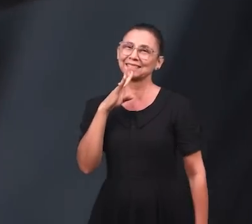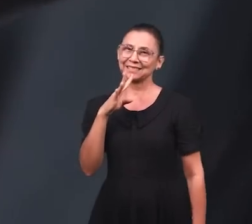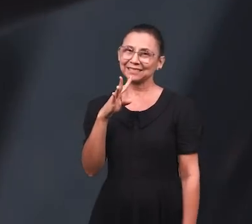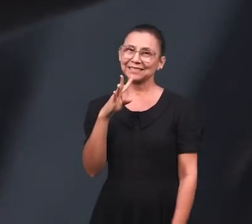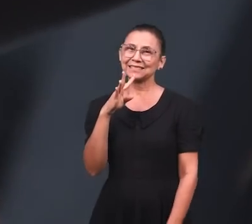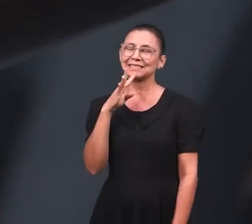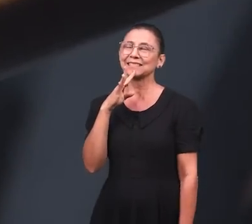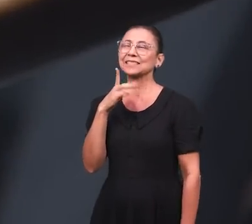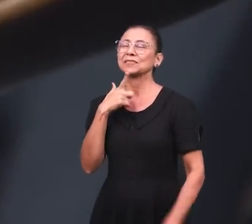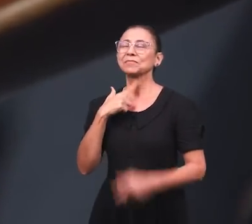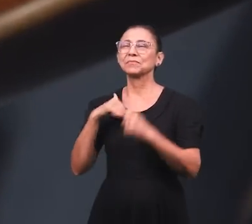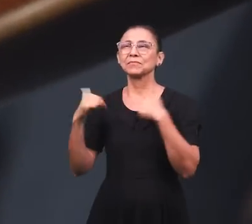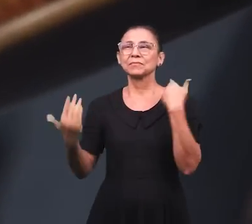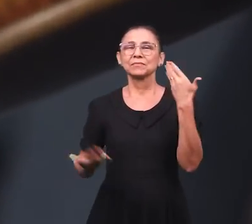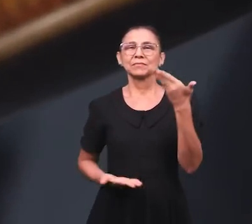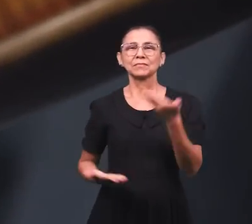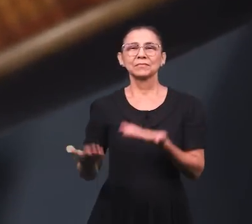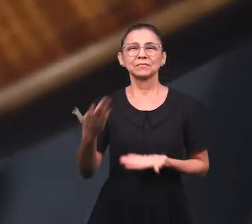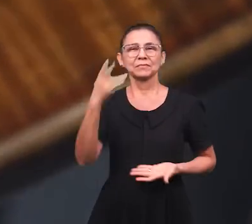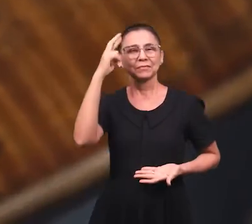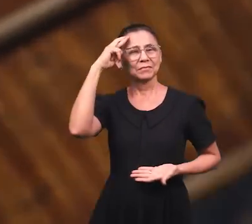conheces. Quero